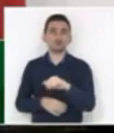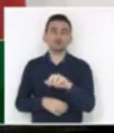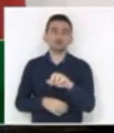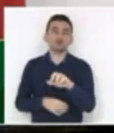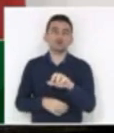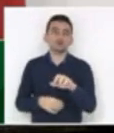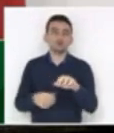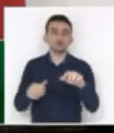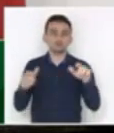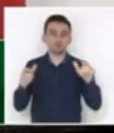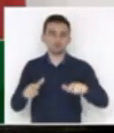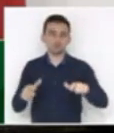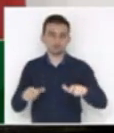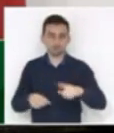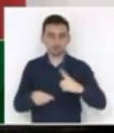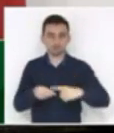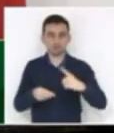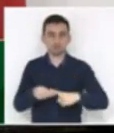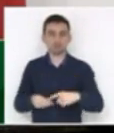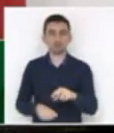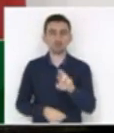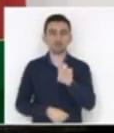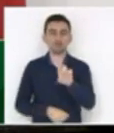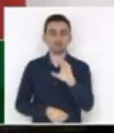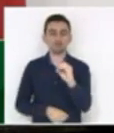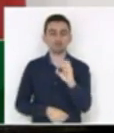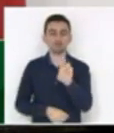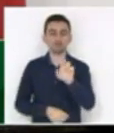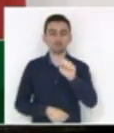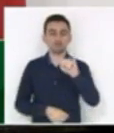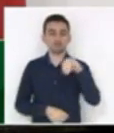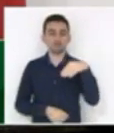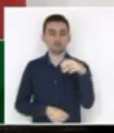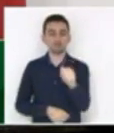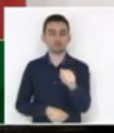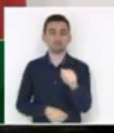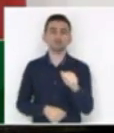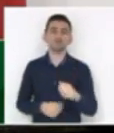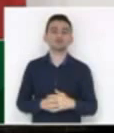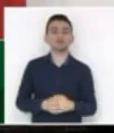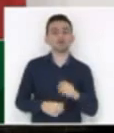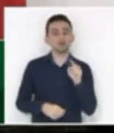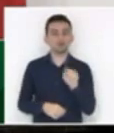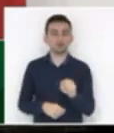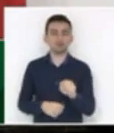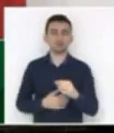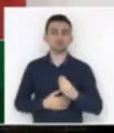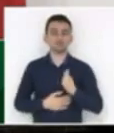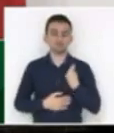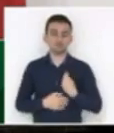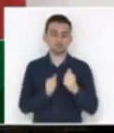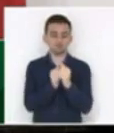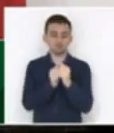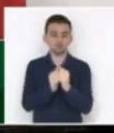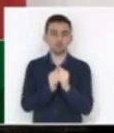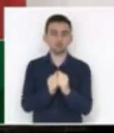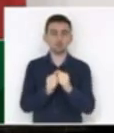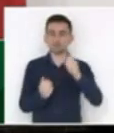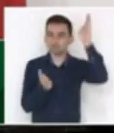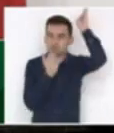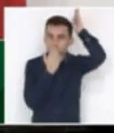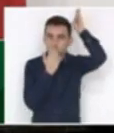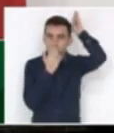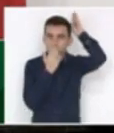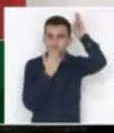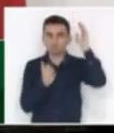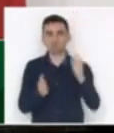vitimou 4 servidores do IBAMA que seguiam para uma atividade junto aos índios